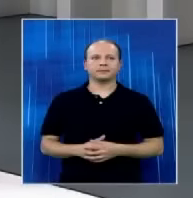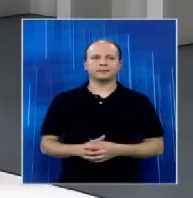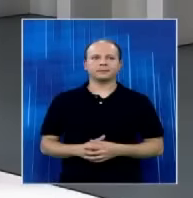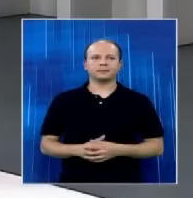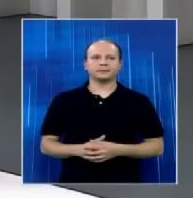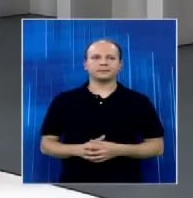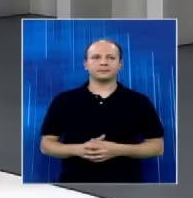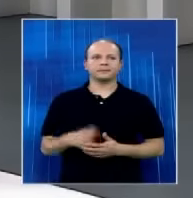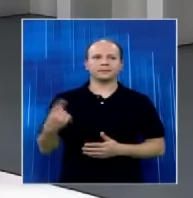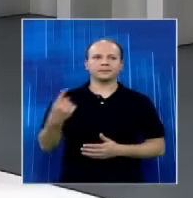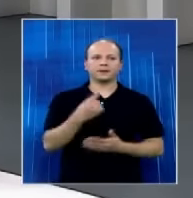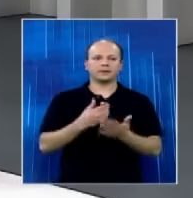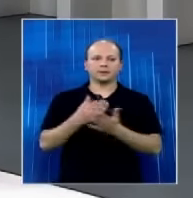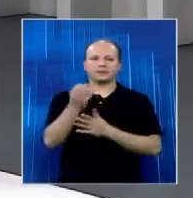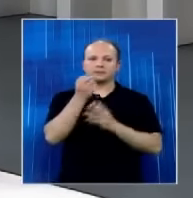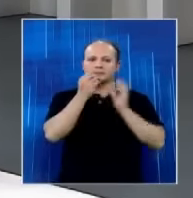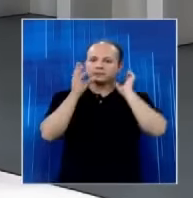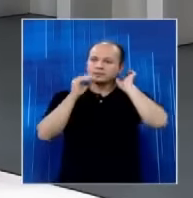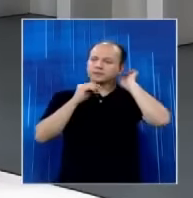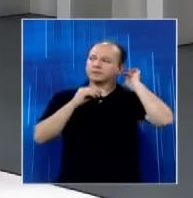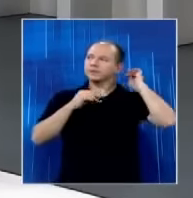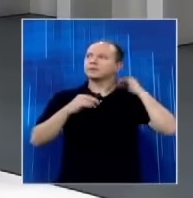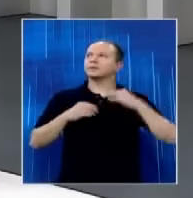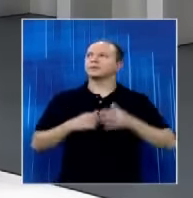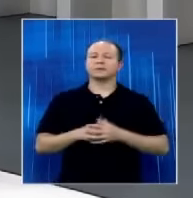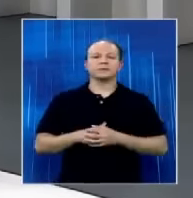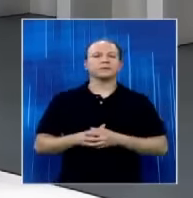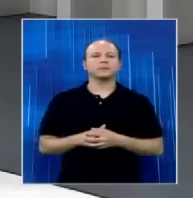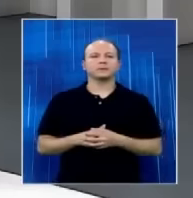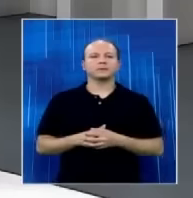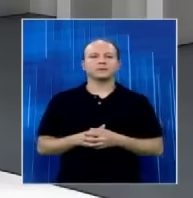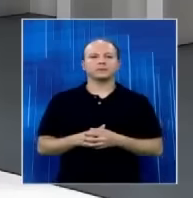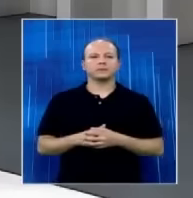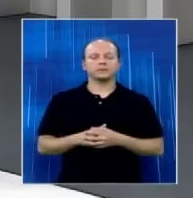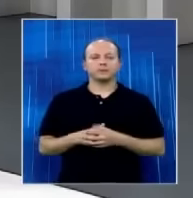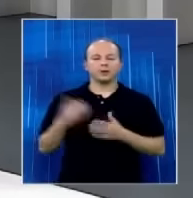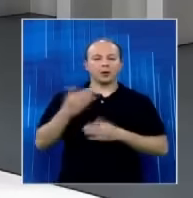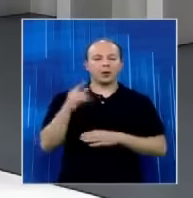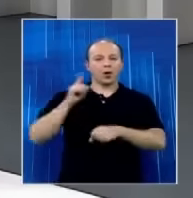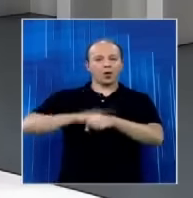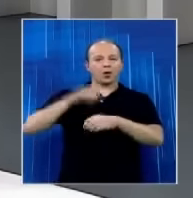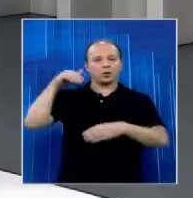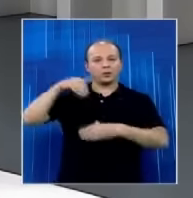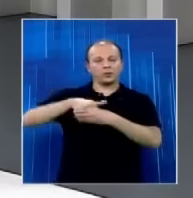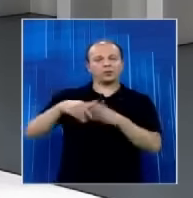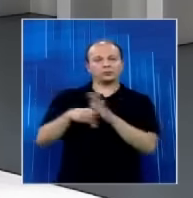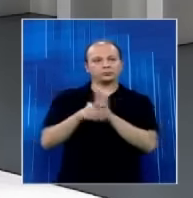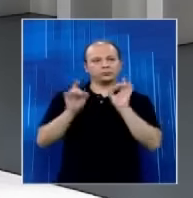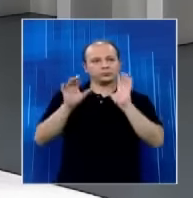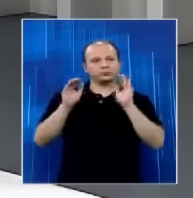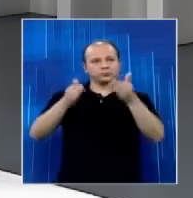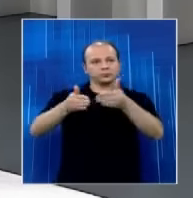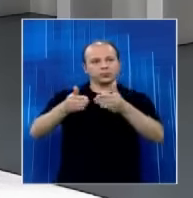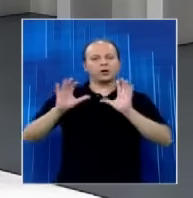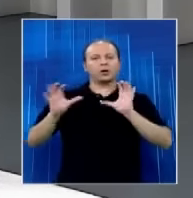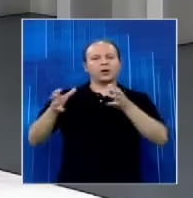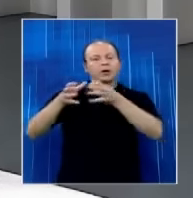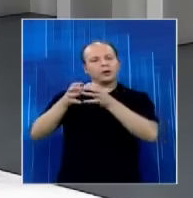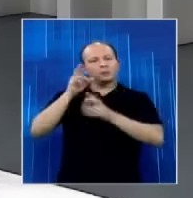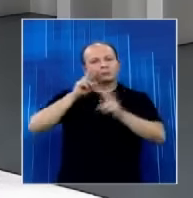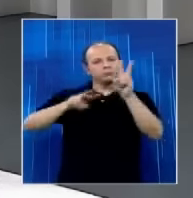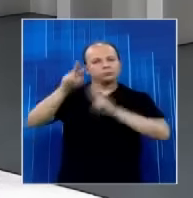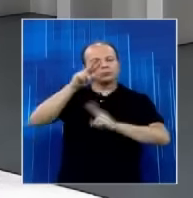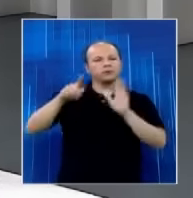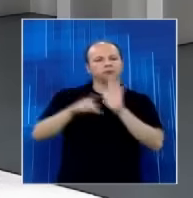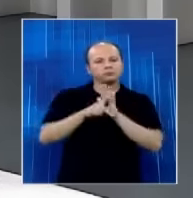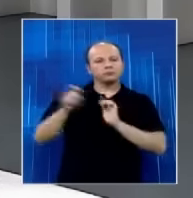Olha, o debate acabou, mas a repercussão sobre ele ainda não. Nós voltamos com o programa Hora do Voto Especial. Nossas equipes estão no auditório da